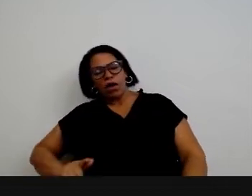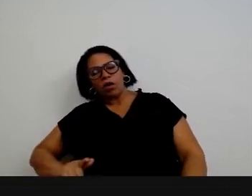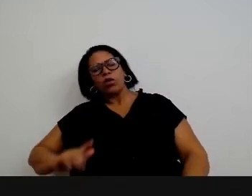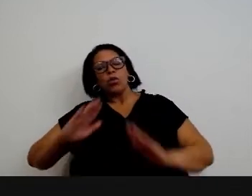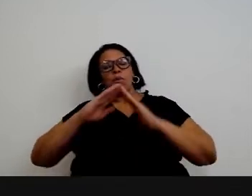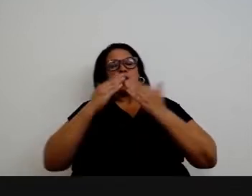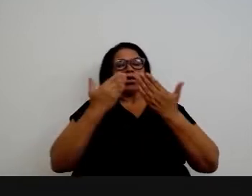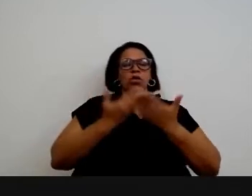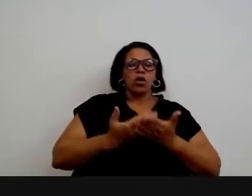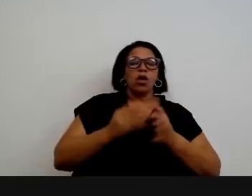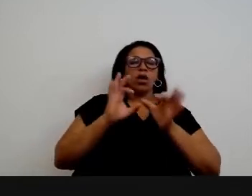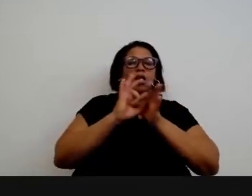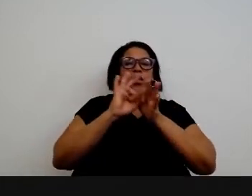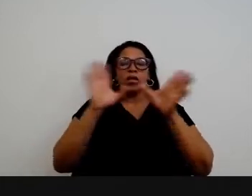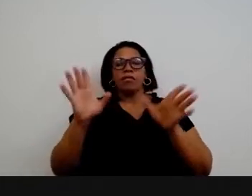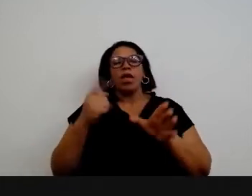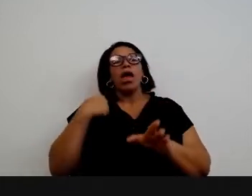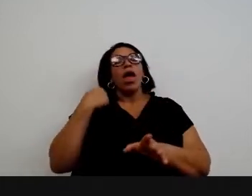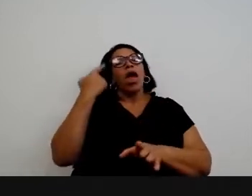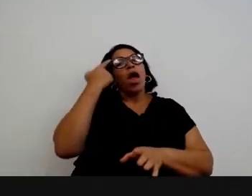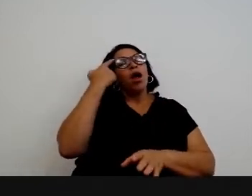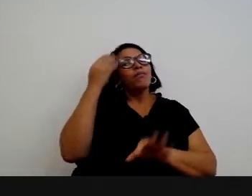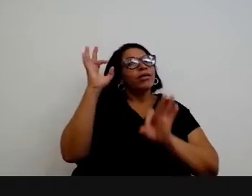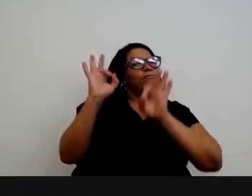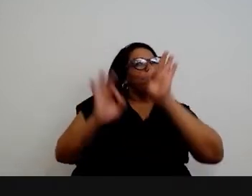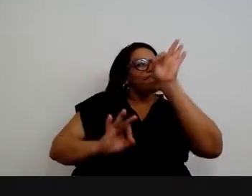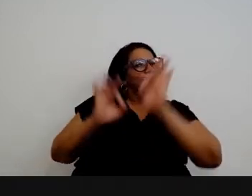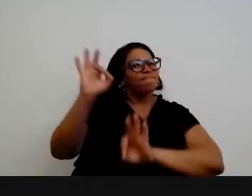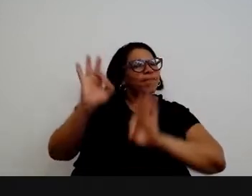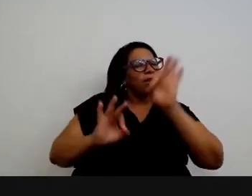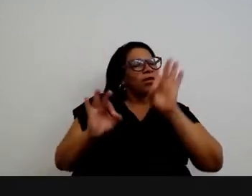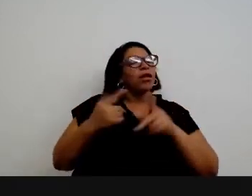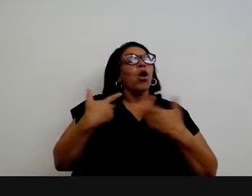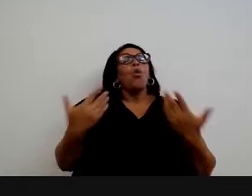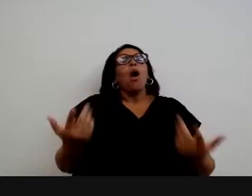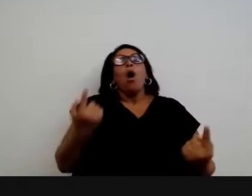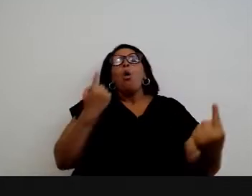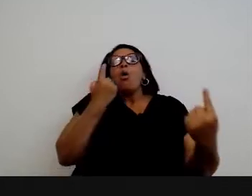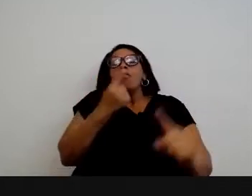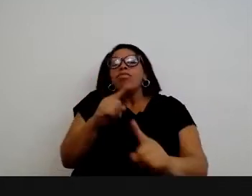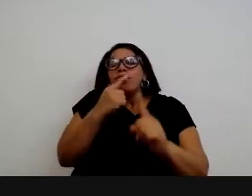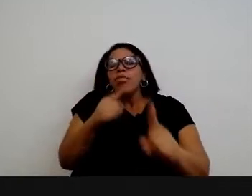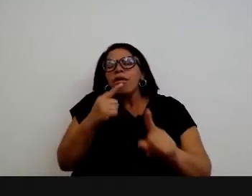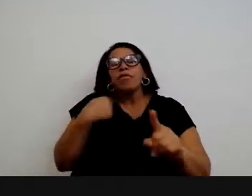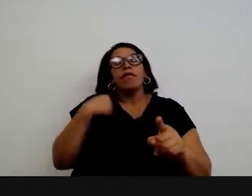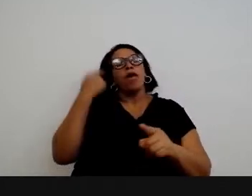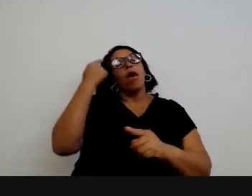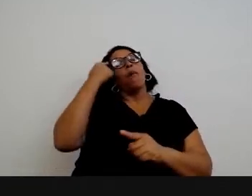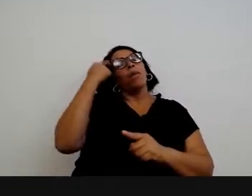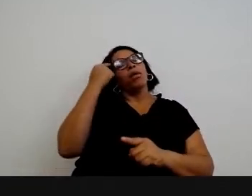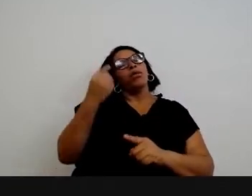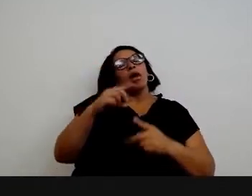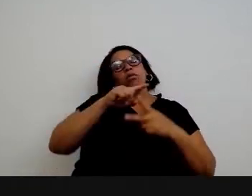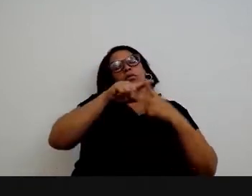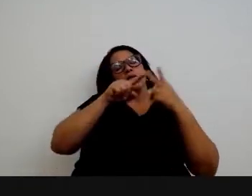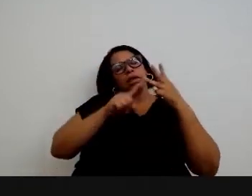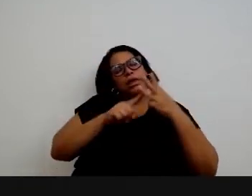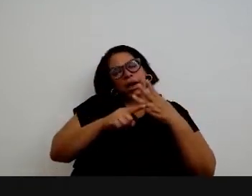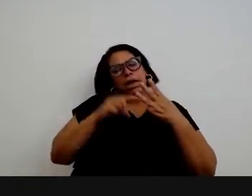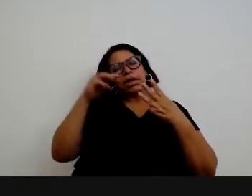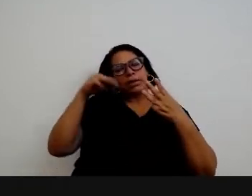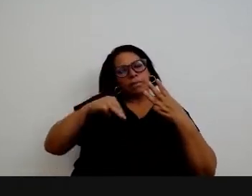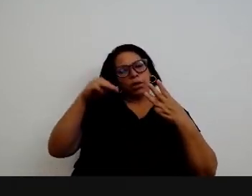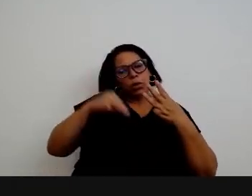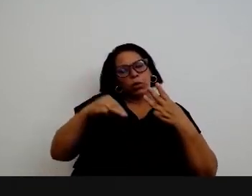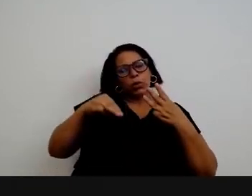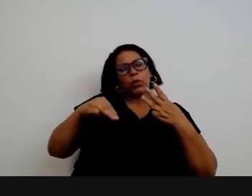democracia. Então, esse elemento é um elemento muito importante. Aonde estão os desafios? E aí eu vou usar meus 4 últimos